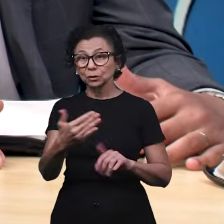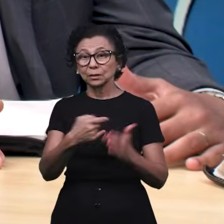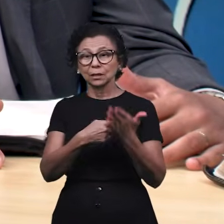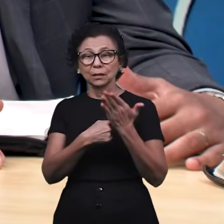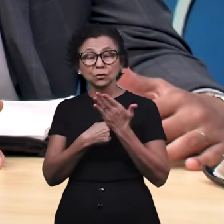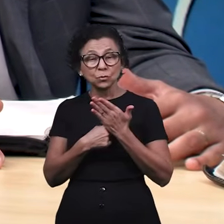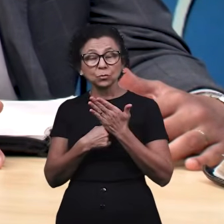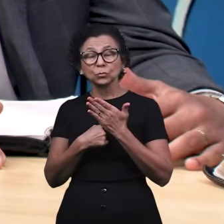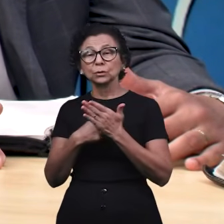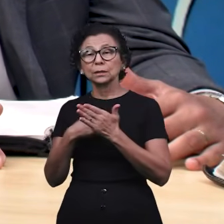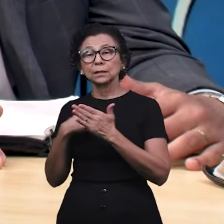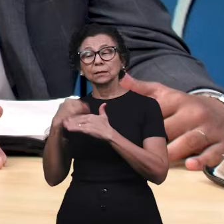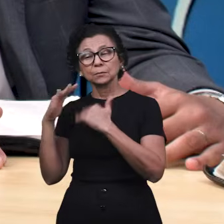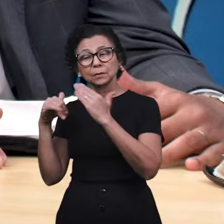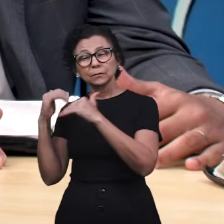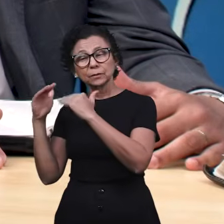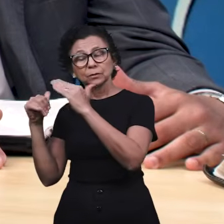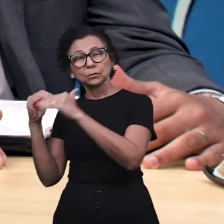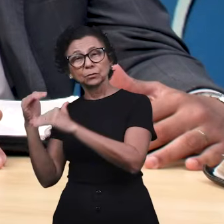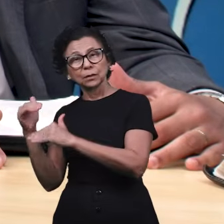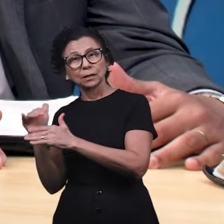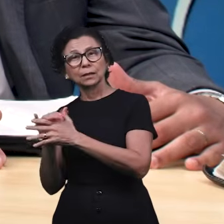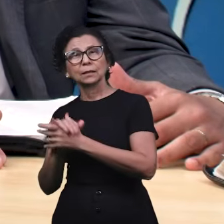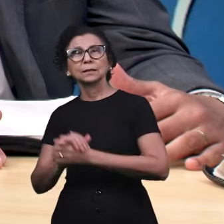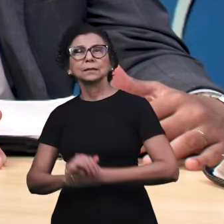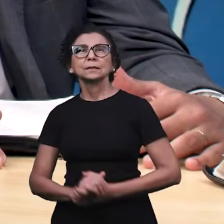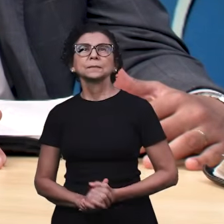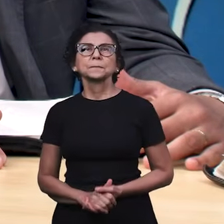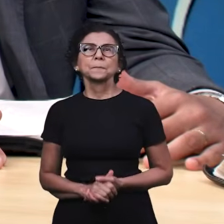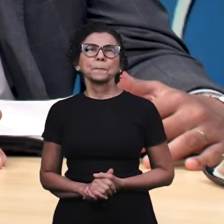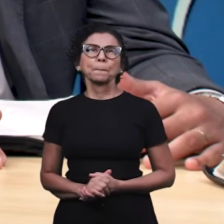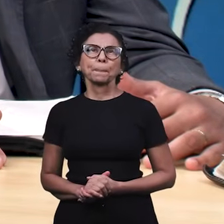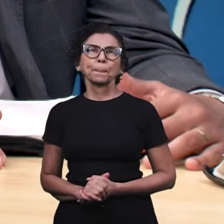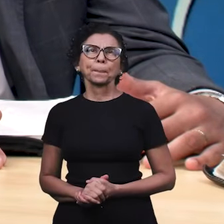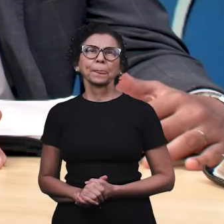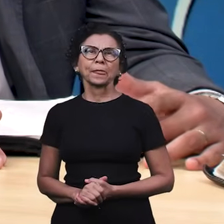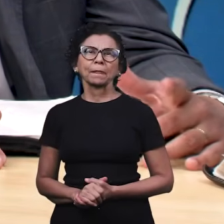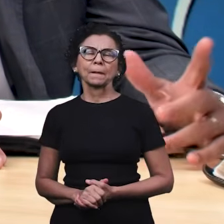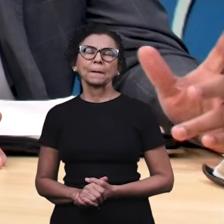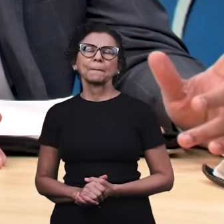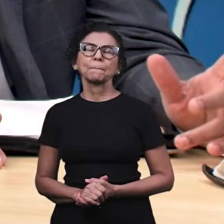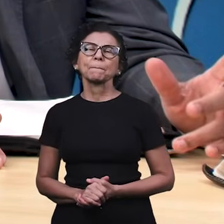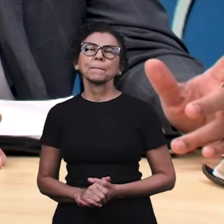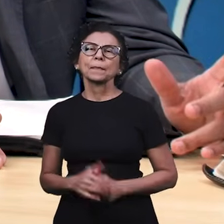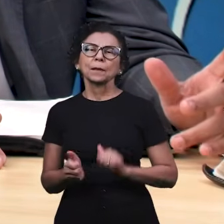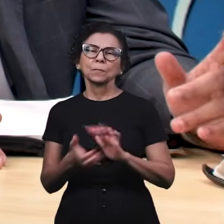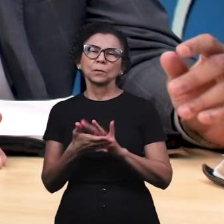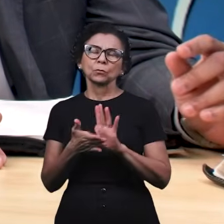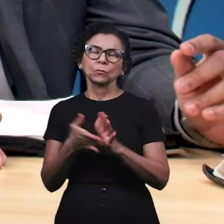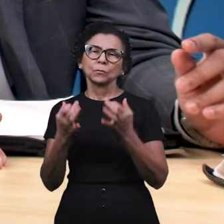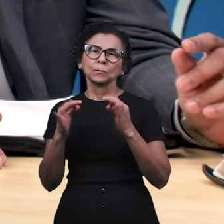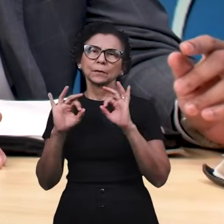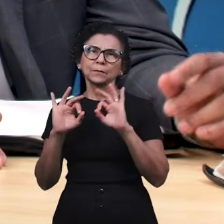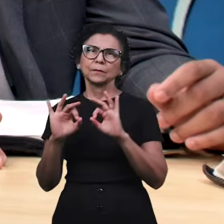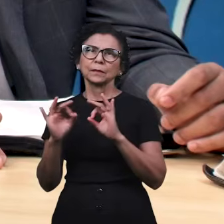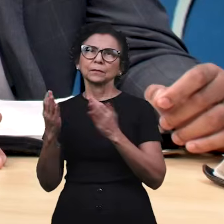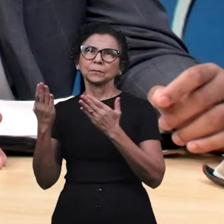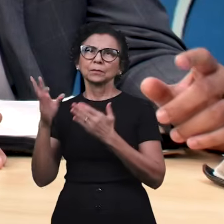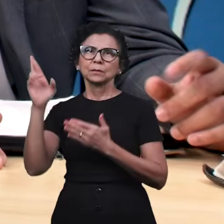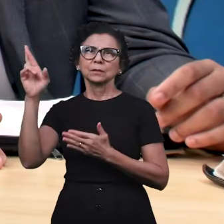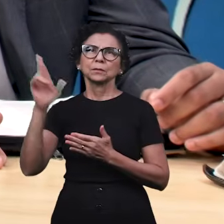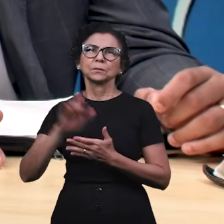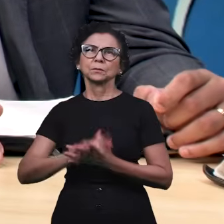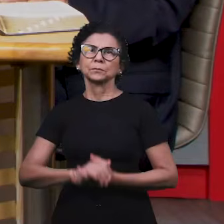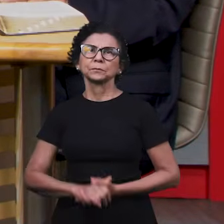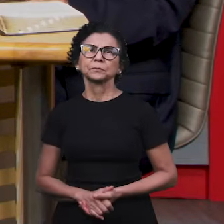Também nas vozes a gente buscar os irmãos que têm mais experiência para se aperfeiçoar, para a gente chegar num louvor perfeito.